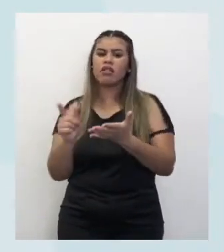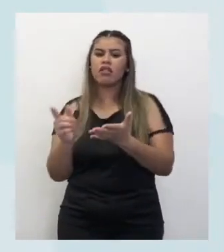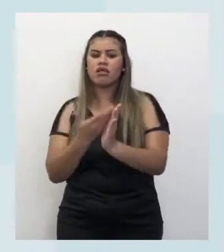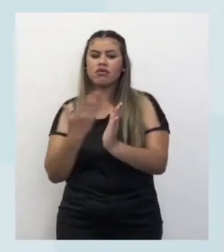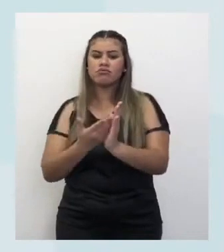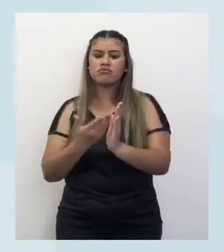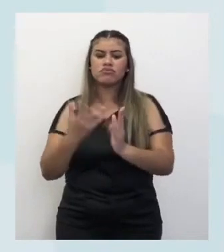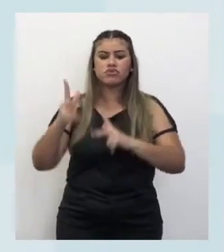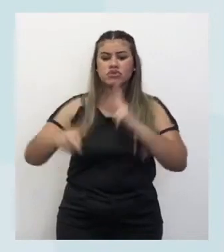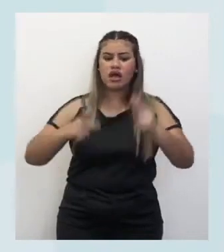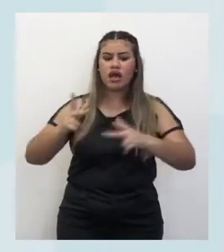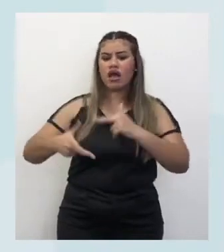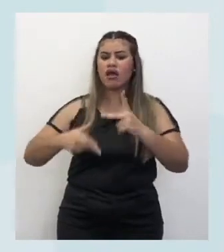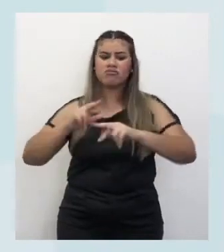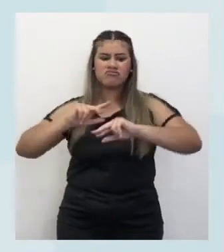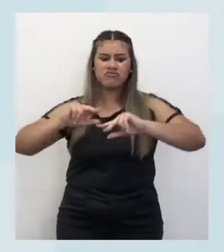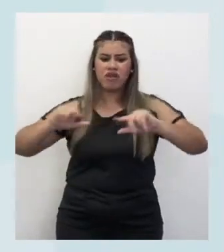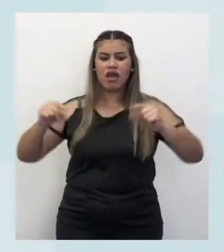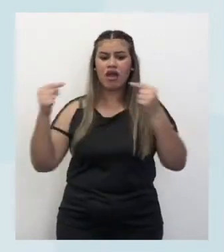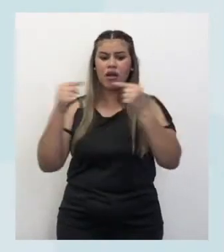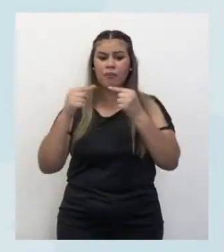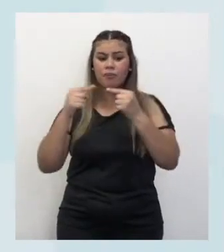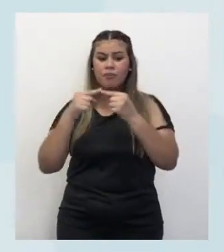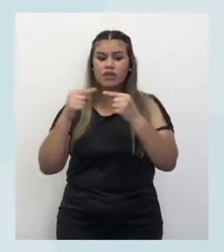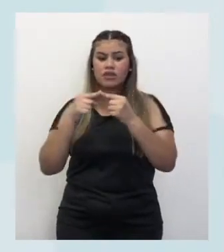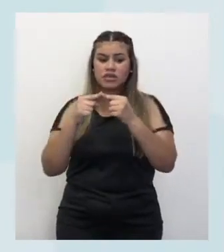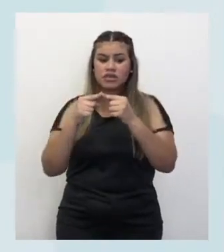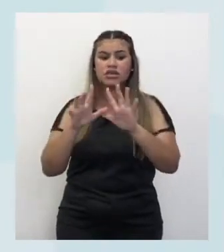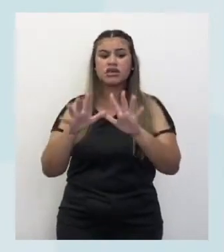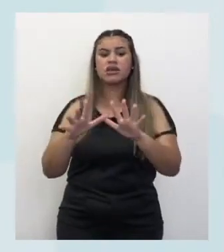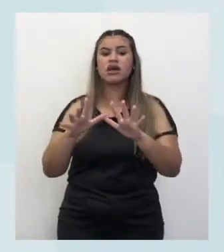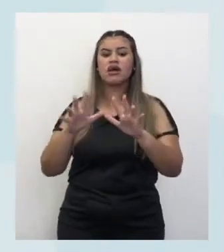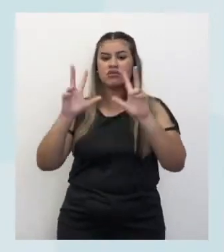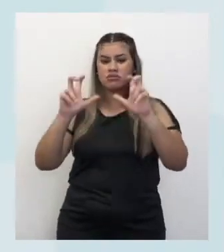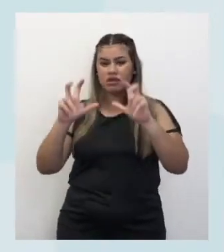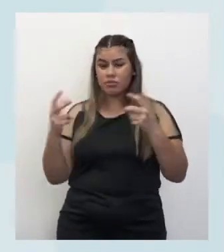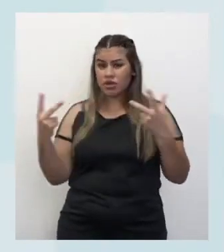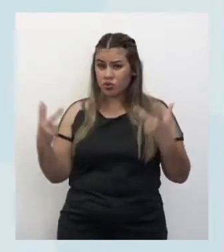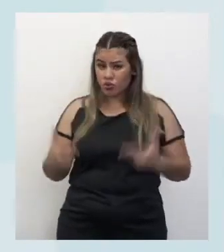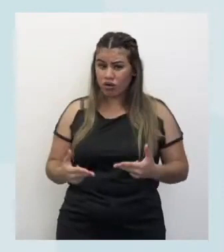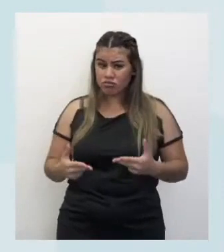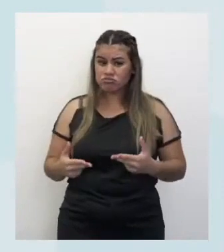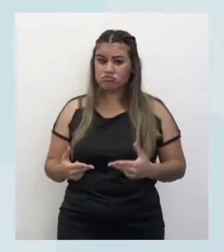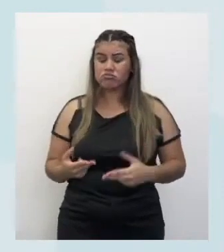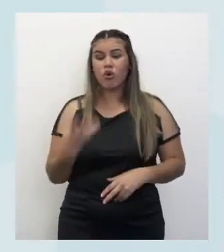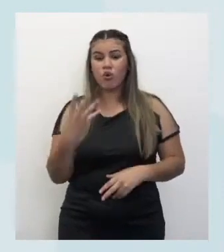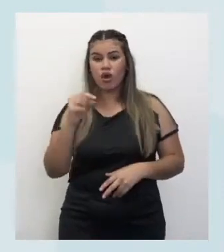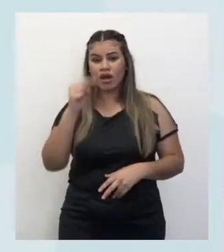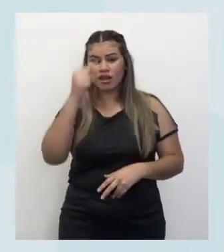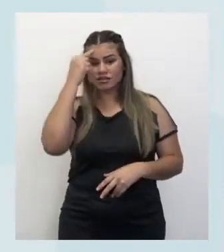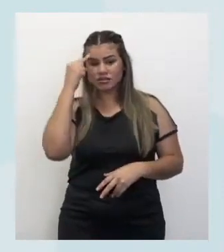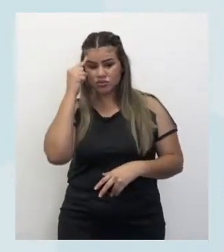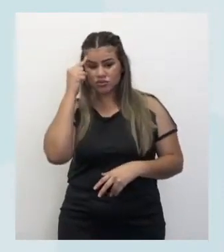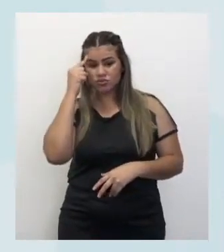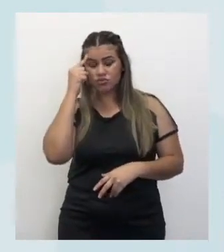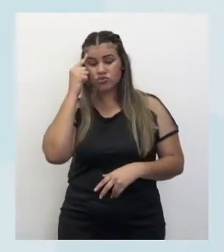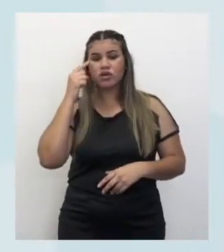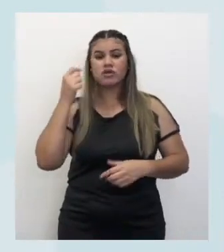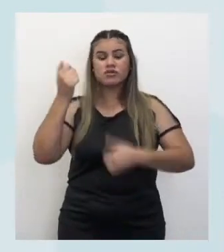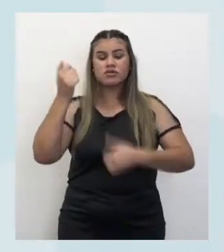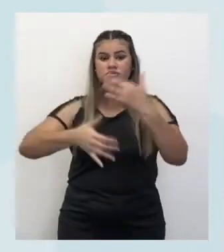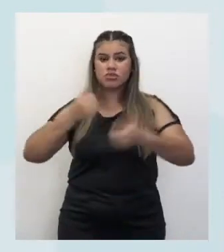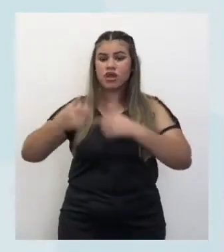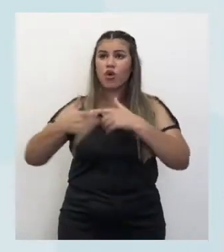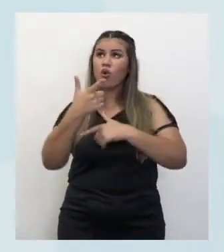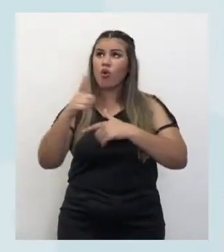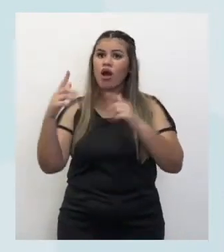tema? Agora é o momento. Você vai ter agora uns 40 segundos, um minutinho. Compartilhe conosco uma outra obra que fale de